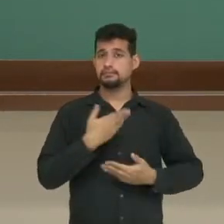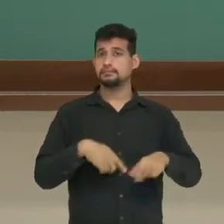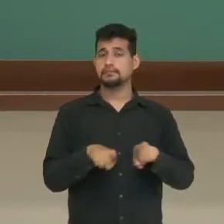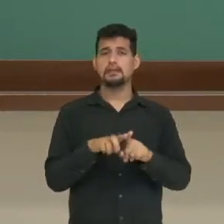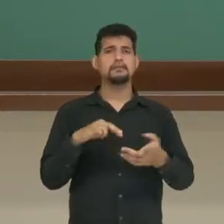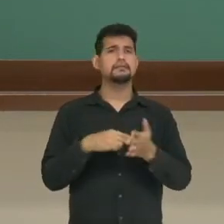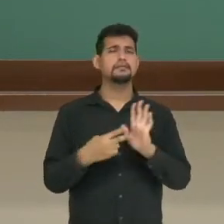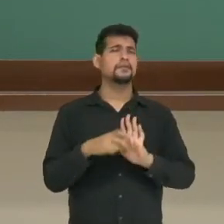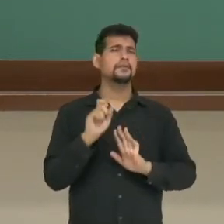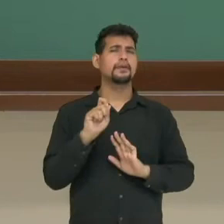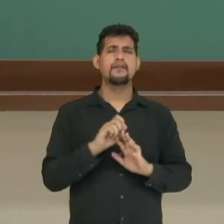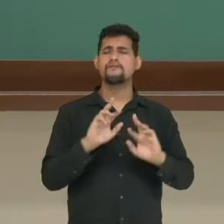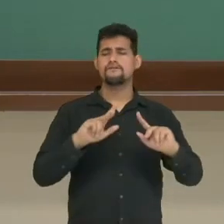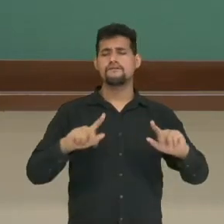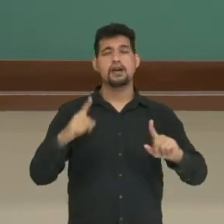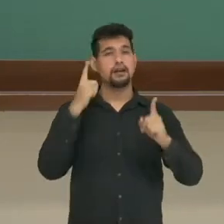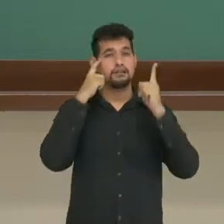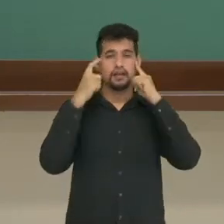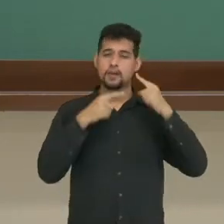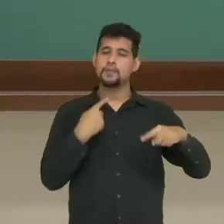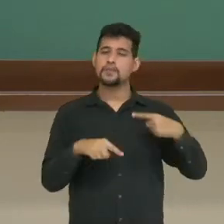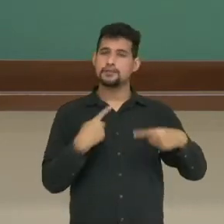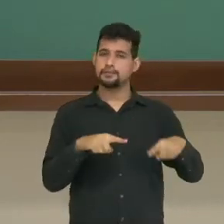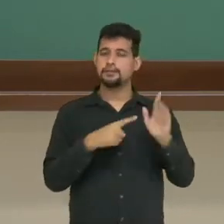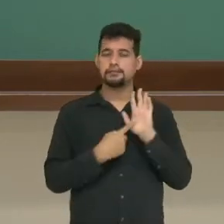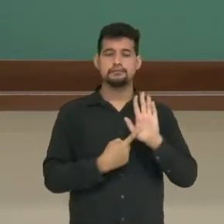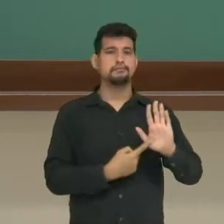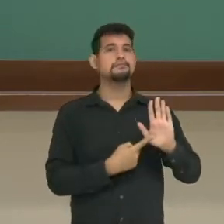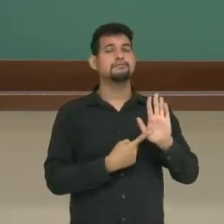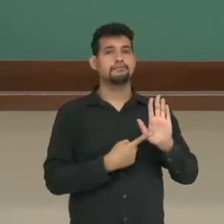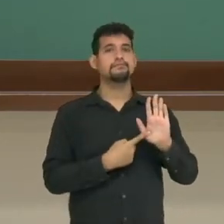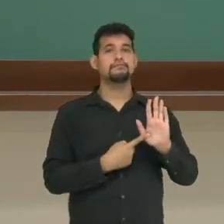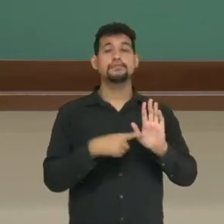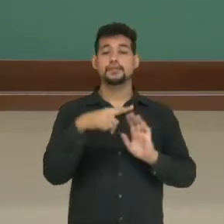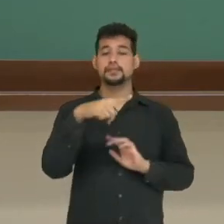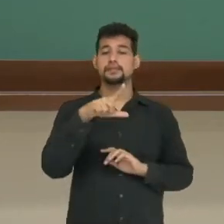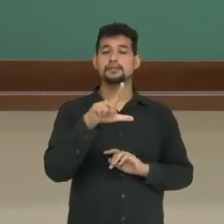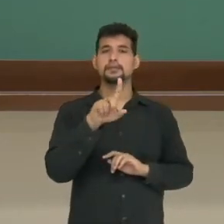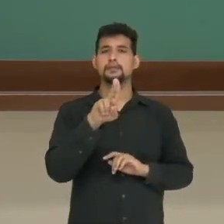é muitas ideias políticas aparecendo.